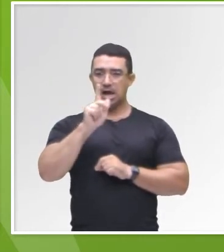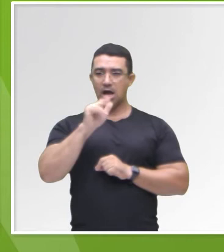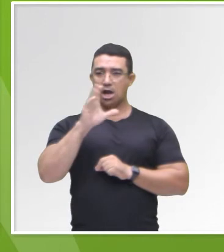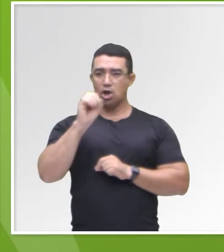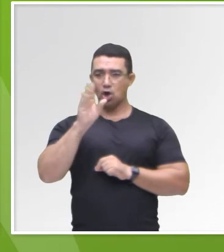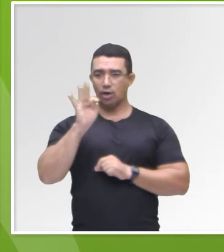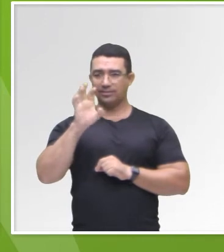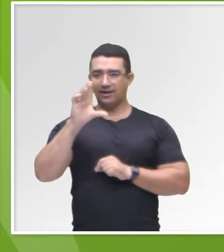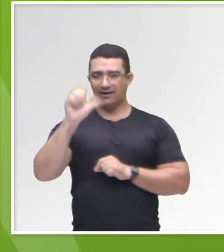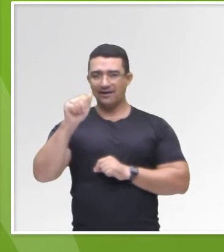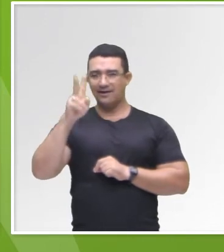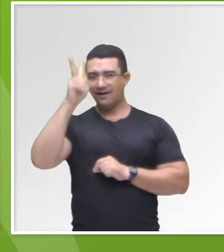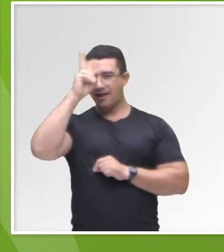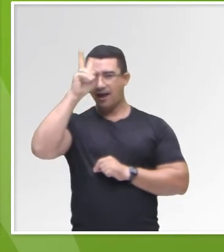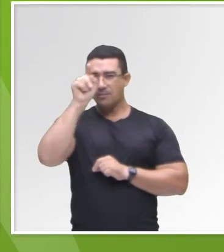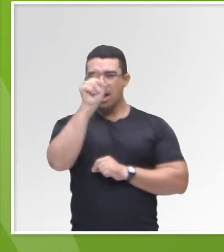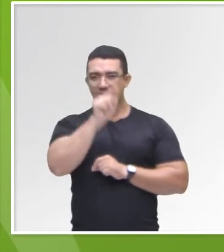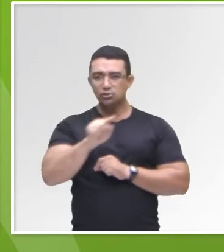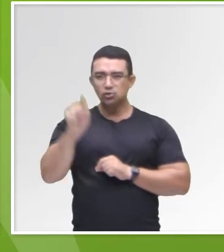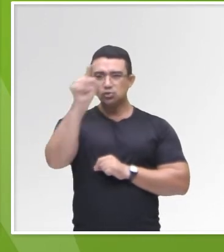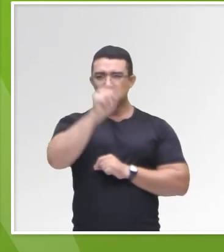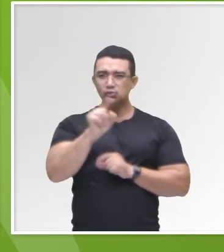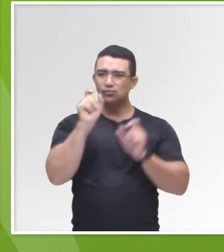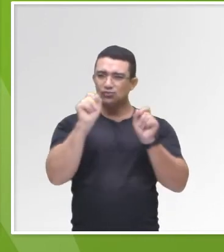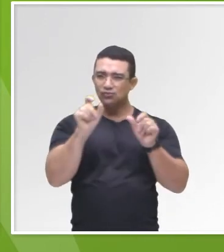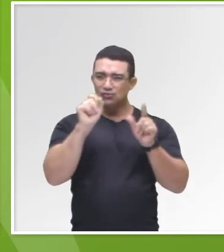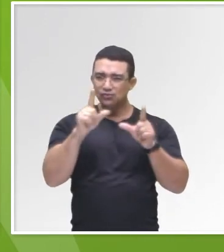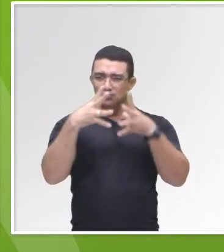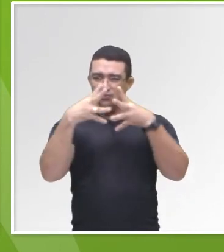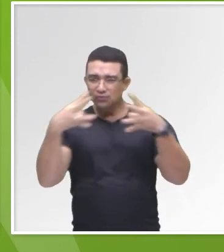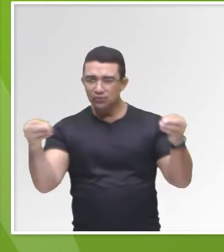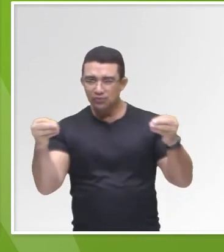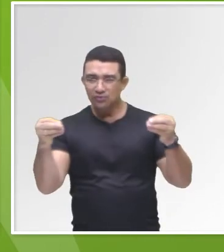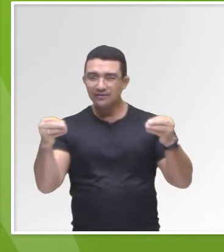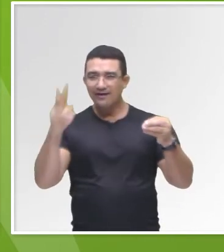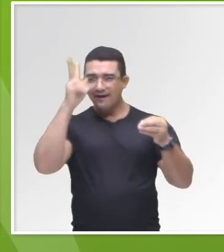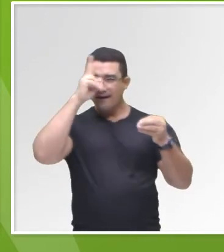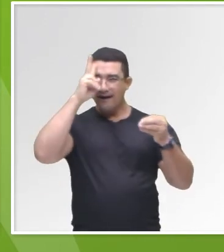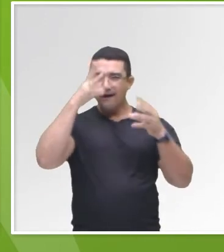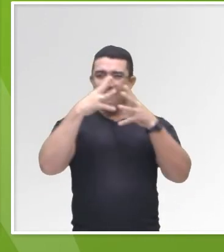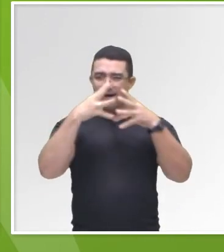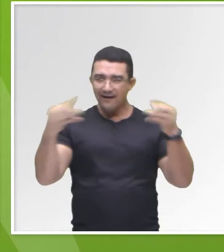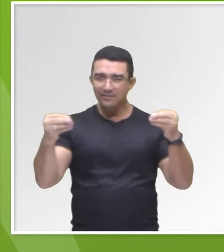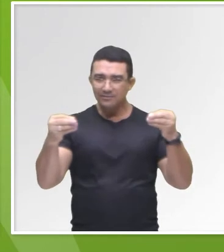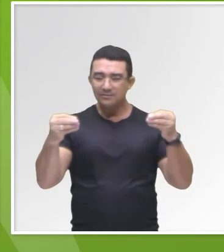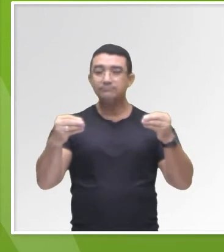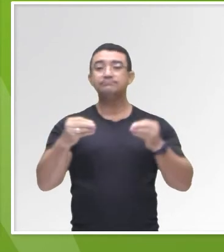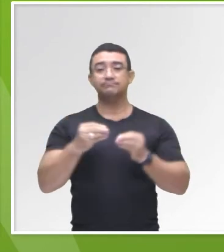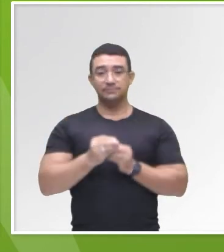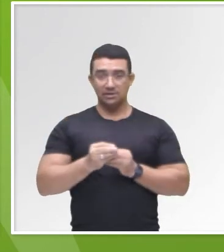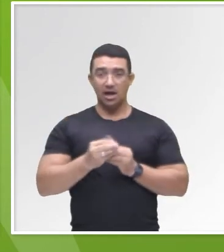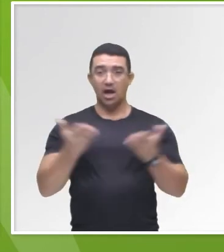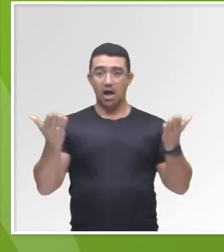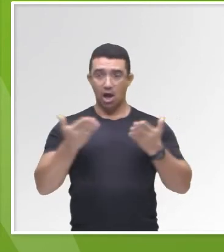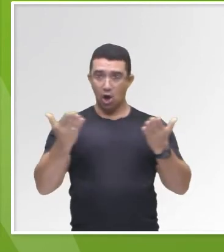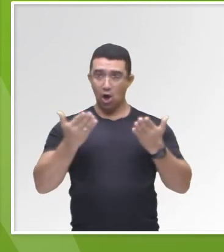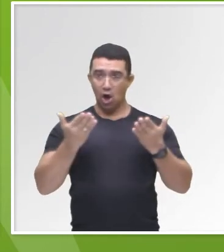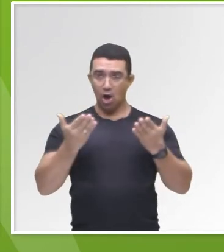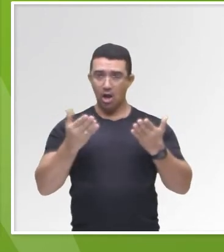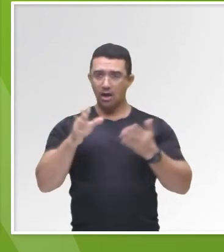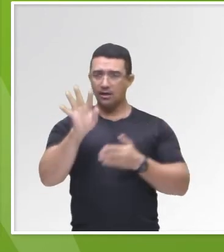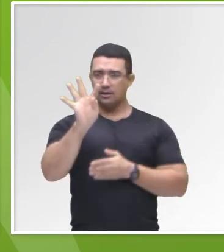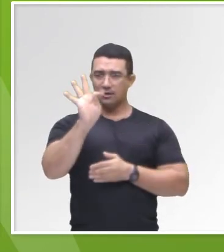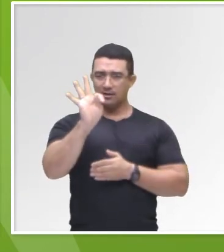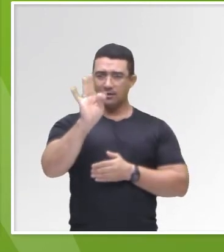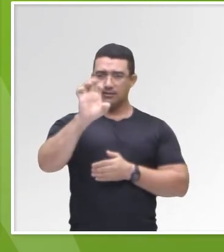da carioteca que se dividiu, né, e desapareceu lá nas fases iniciais? Nesse momento da